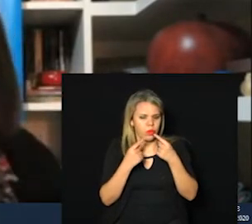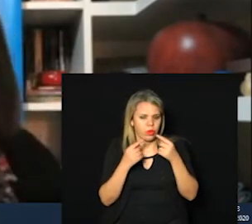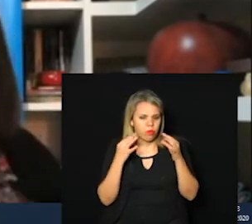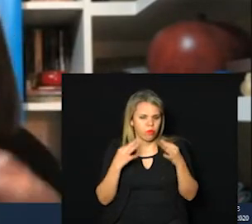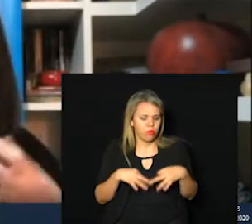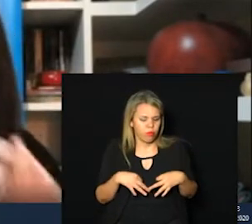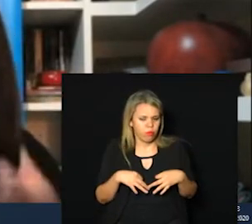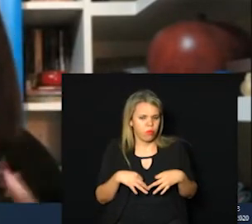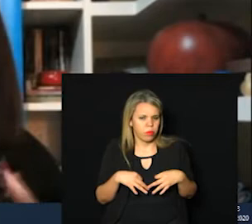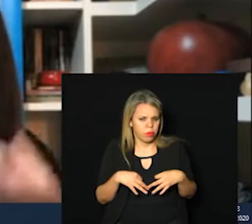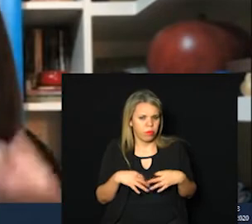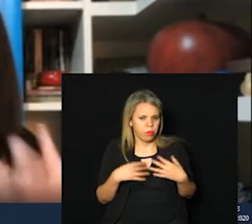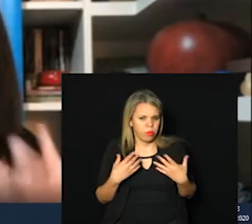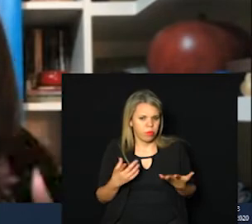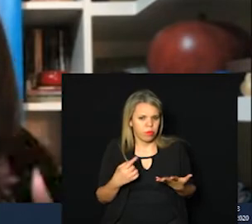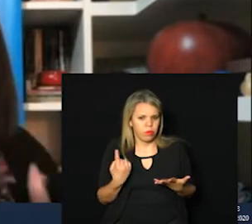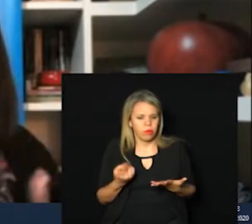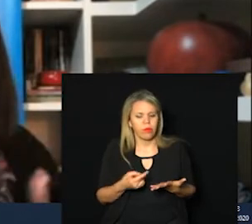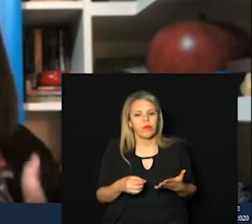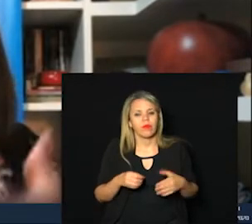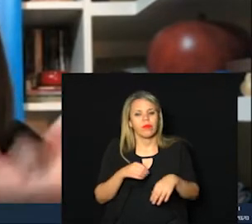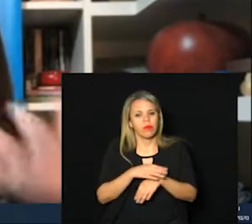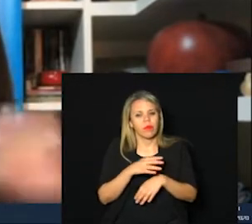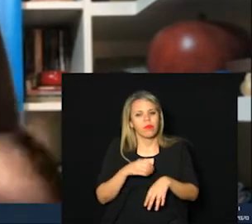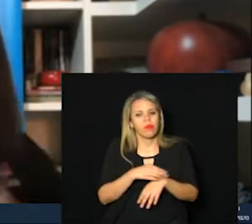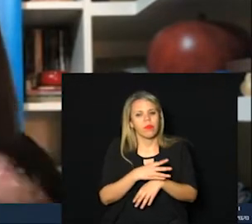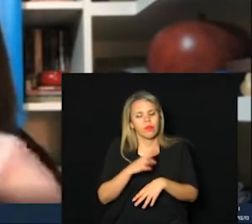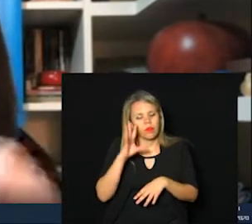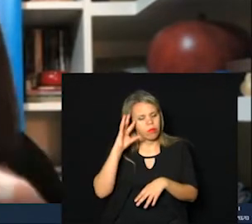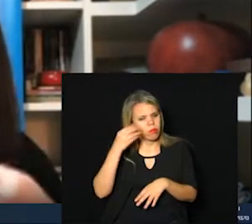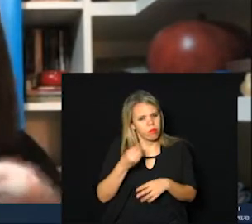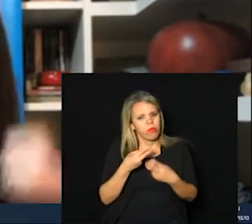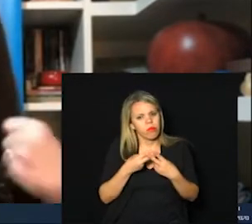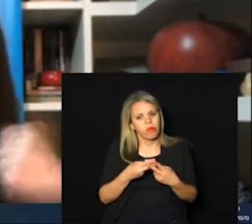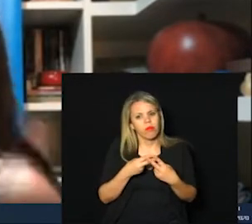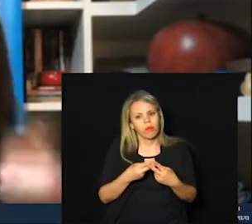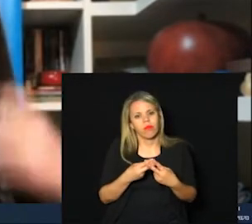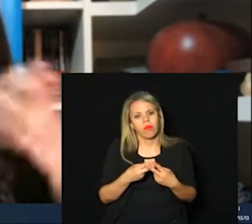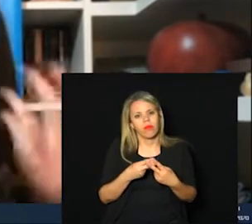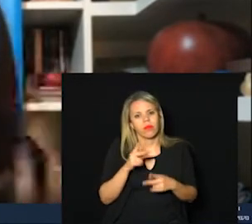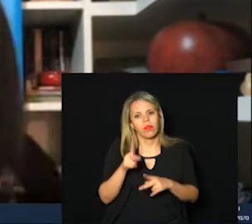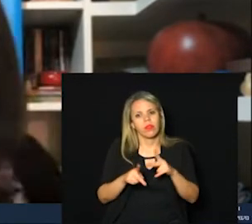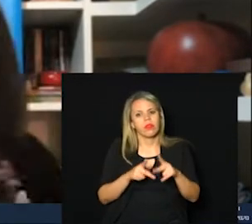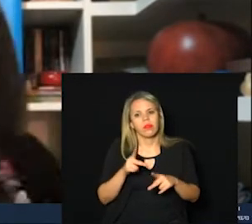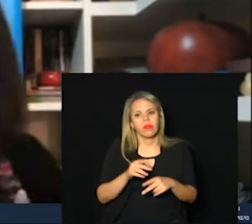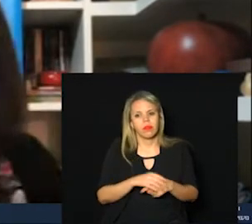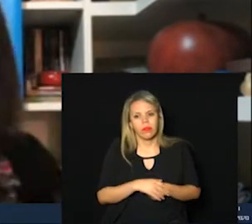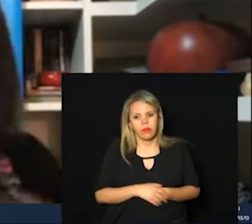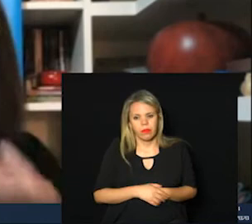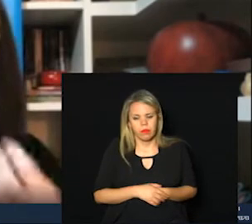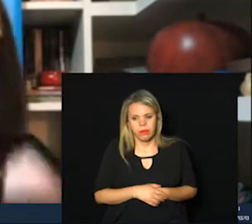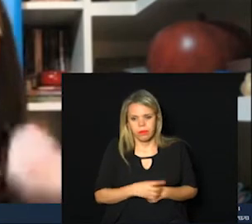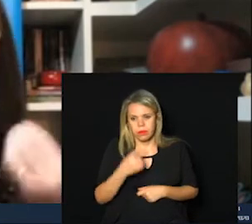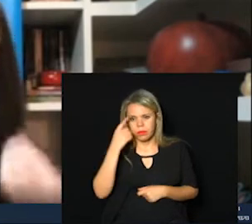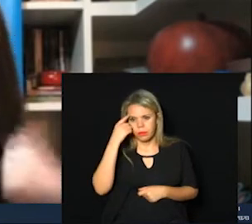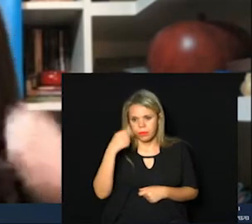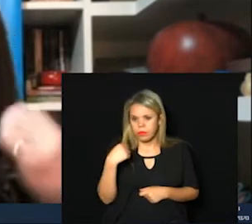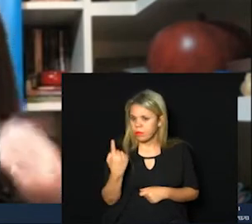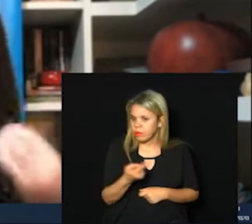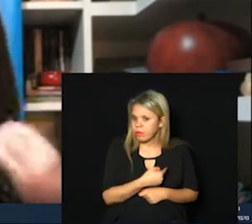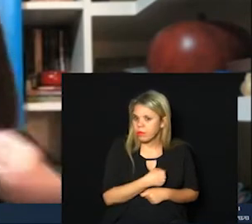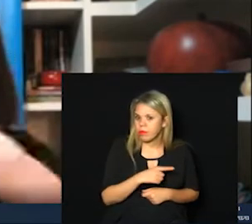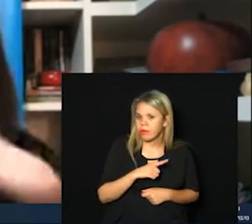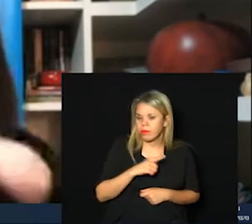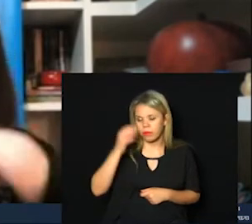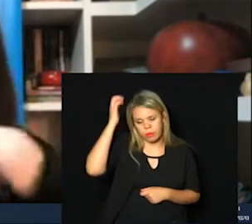e esse diálogo nos leva a compreender um ao outro. A ideia de que nós temos